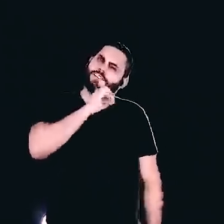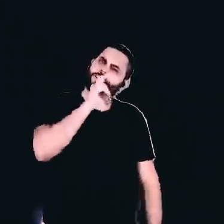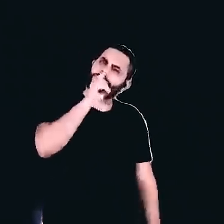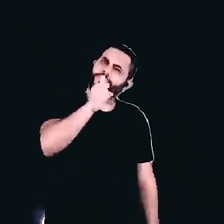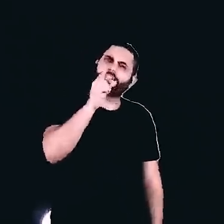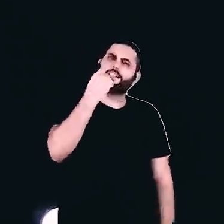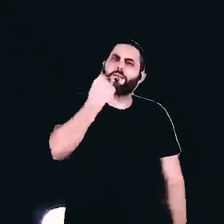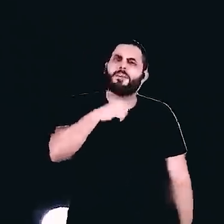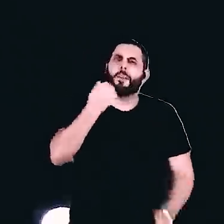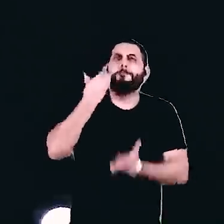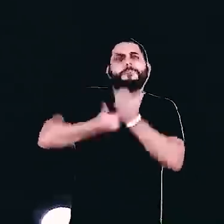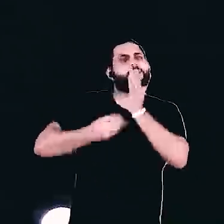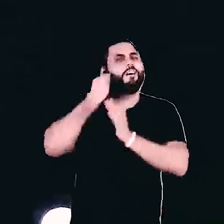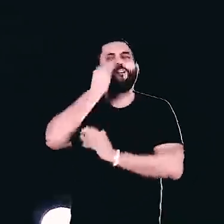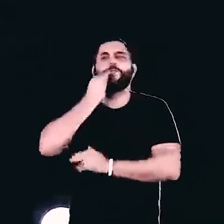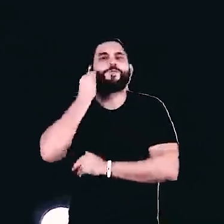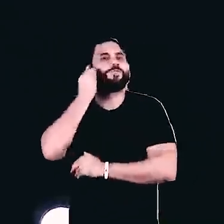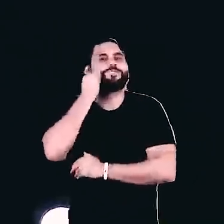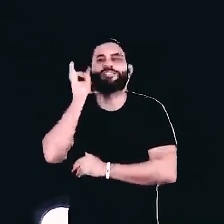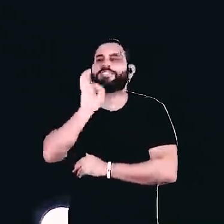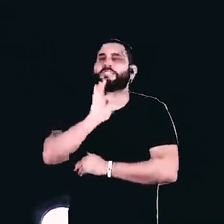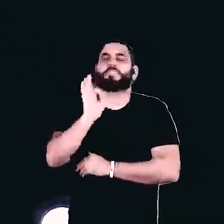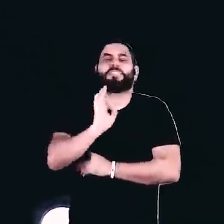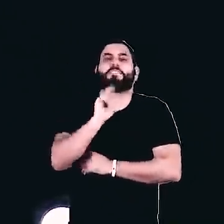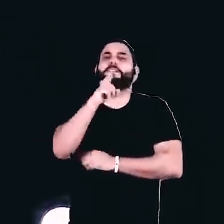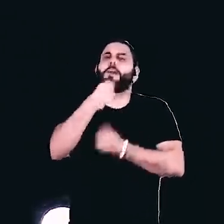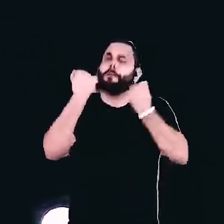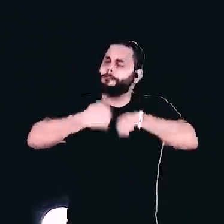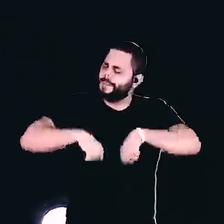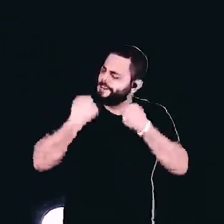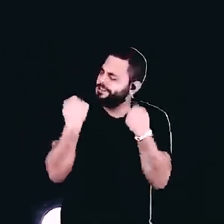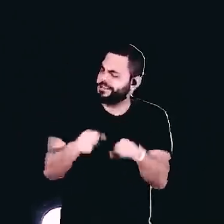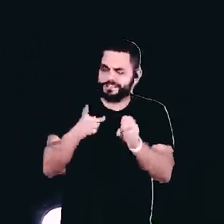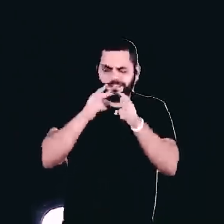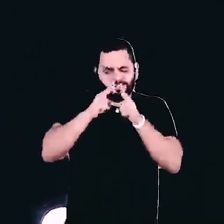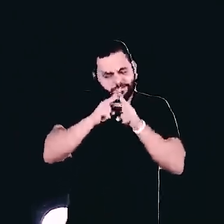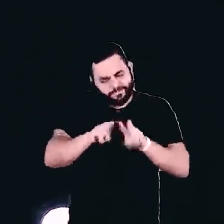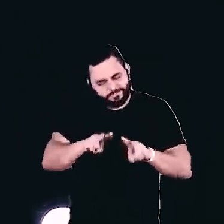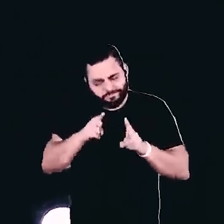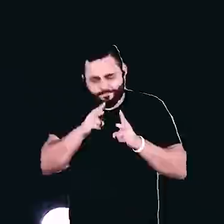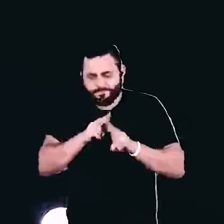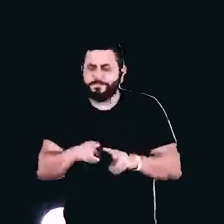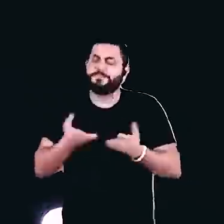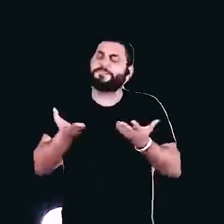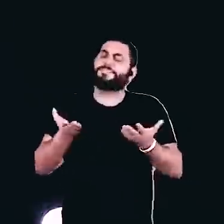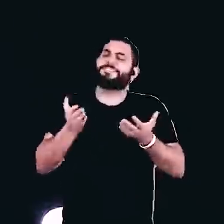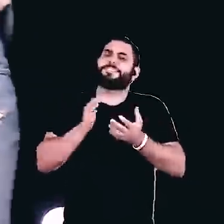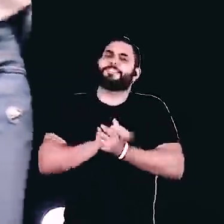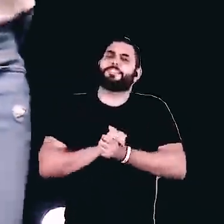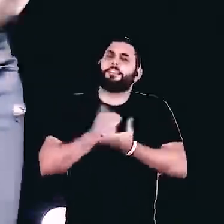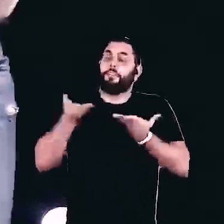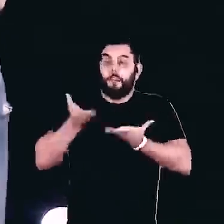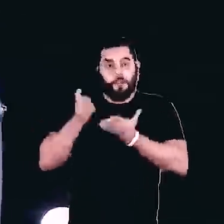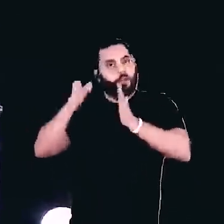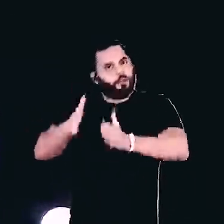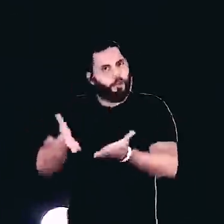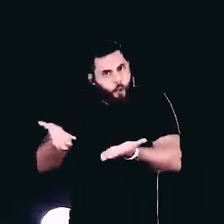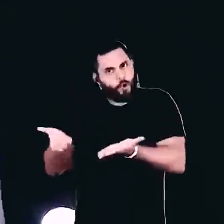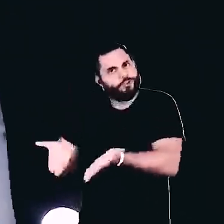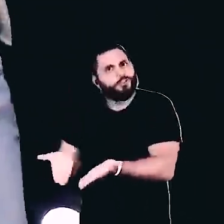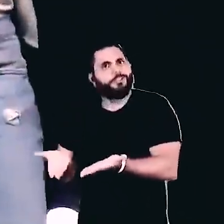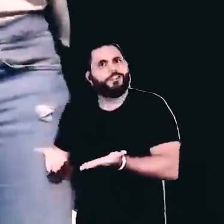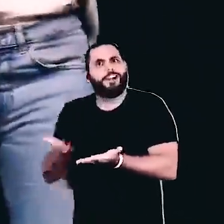nunca deve perder a oportunidade de sermos humildes. Porque, infelizmente, a gente está vivendo numa época, num